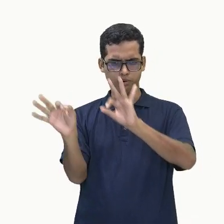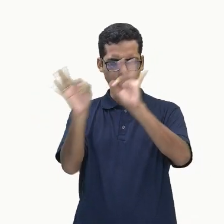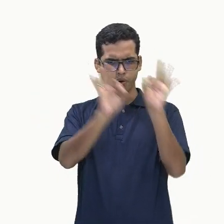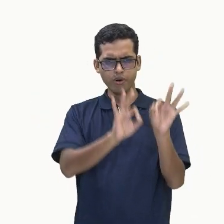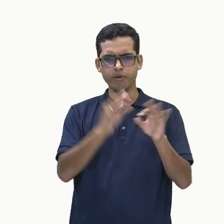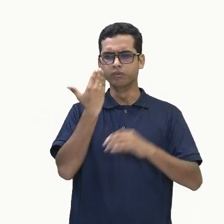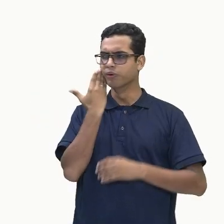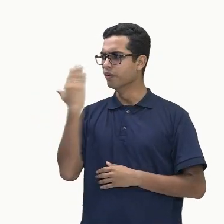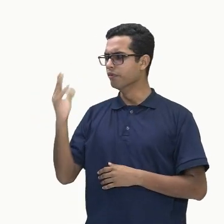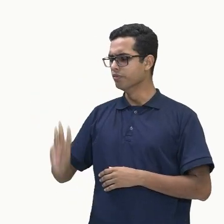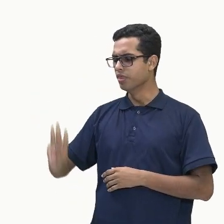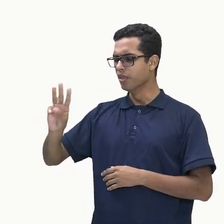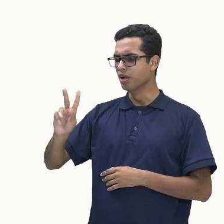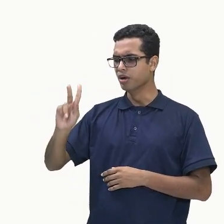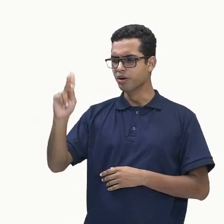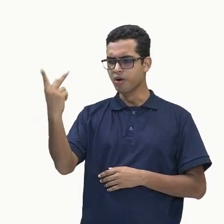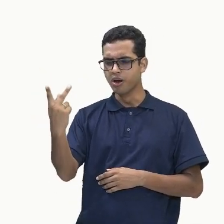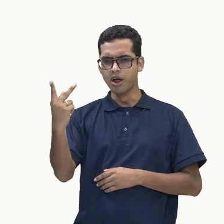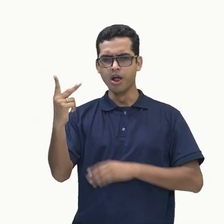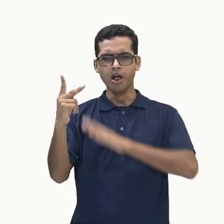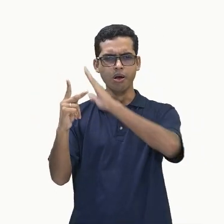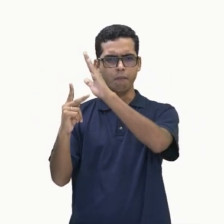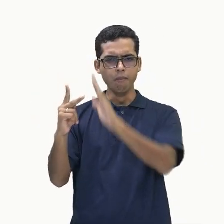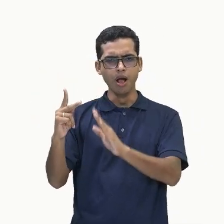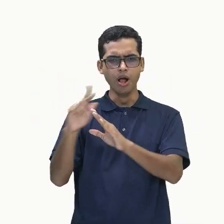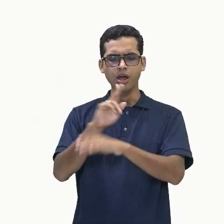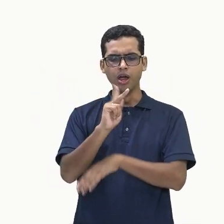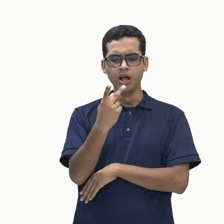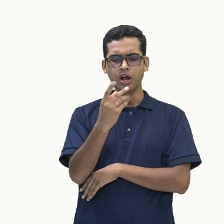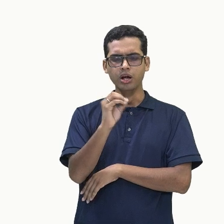barra how questions, ok?